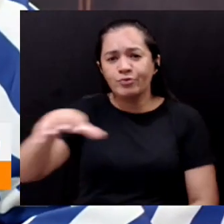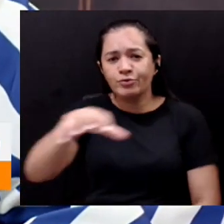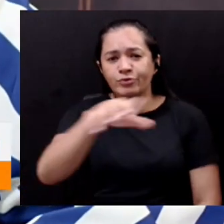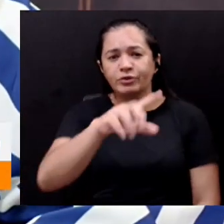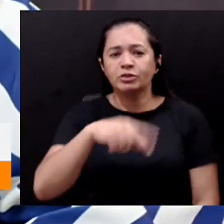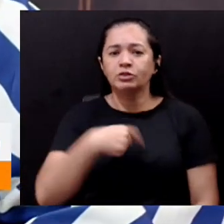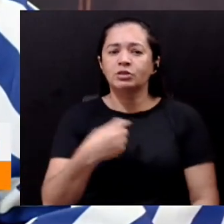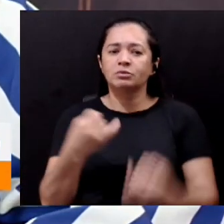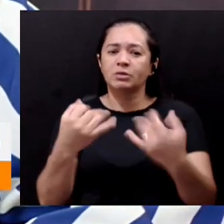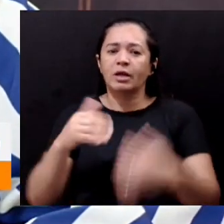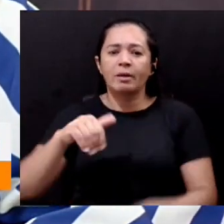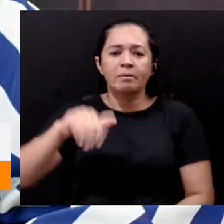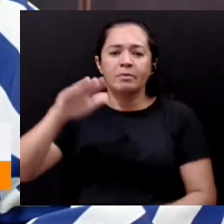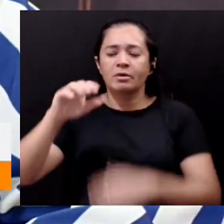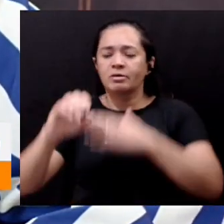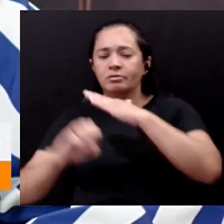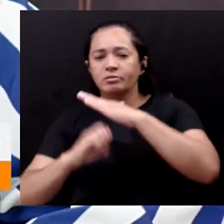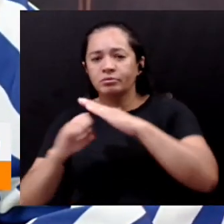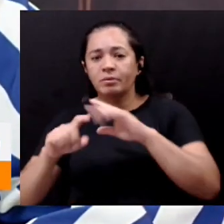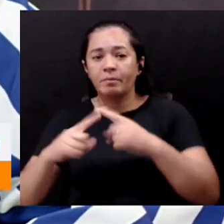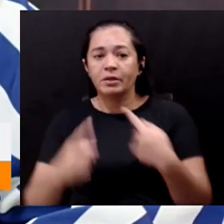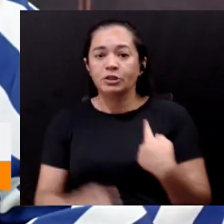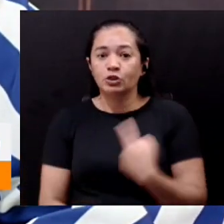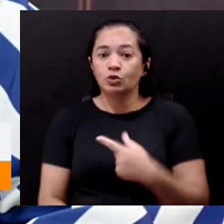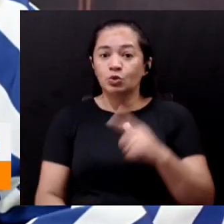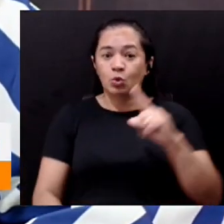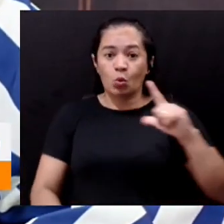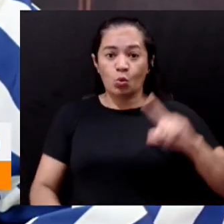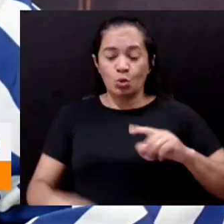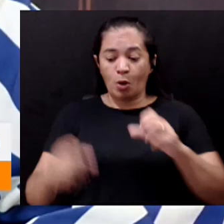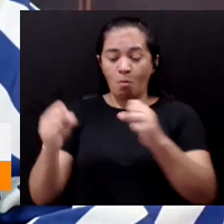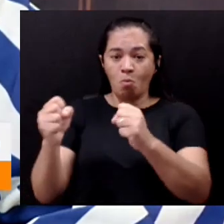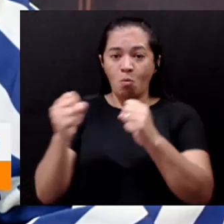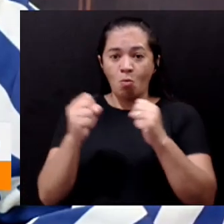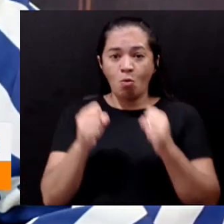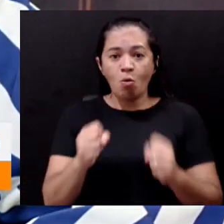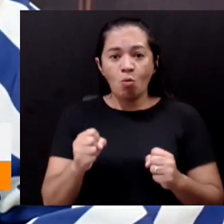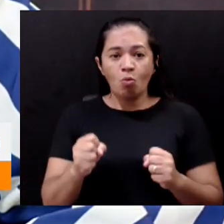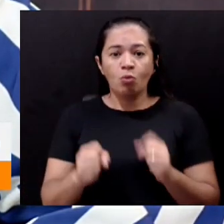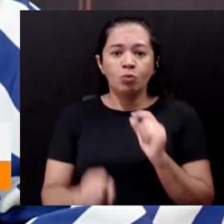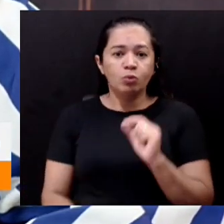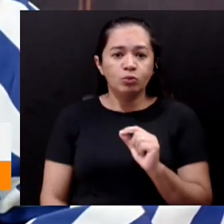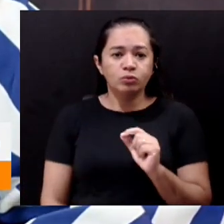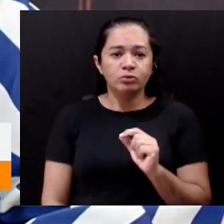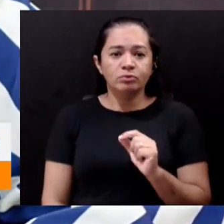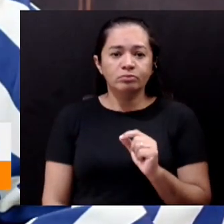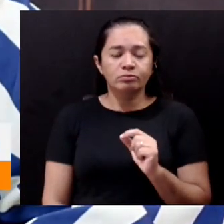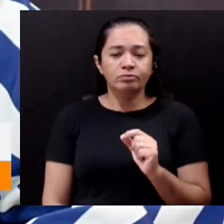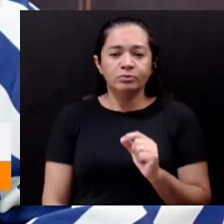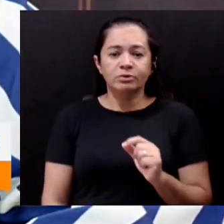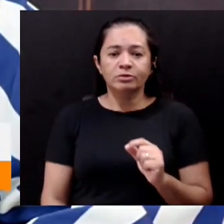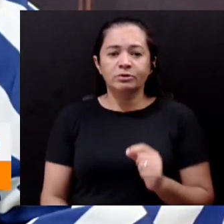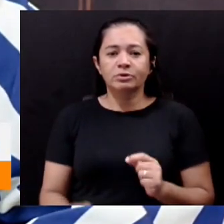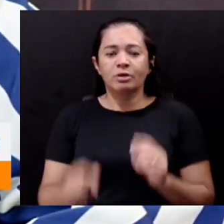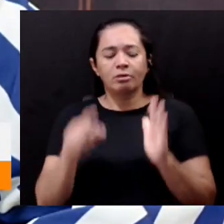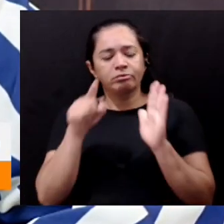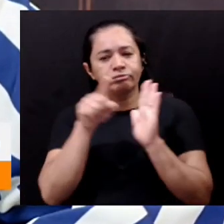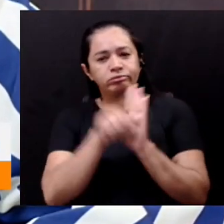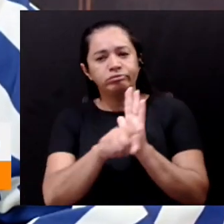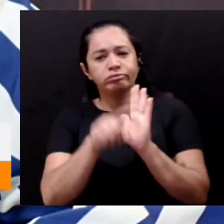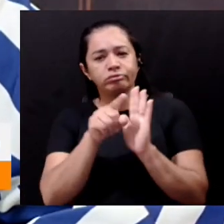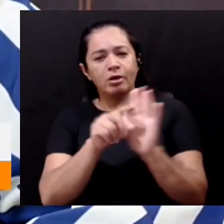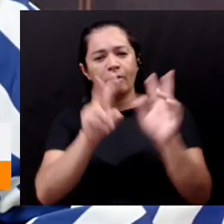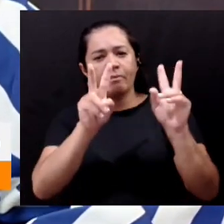líderes, mas quando a gente tem a possibilidade de colocar ali as questões, de